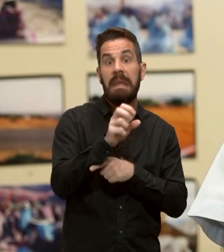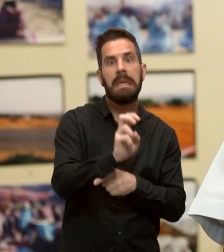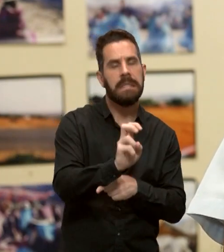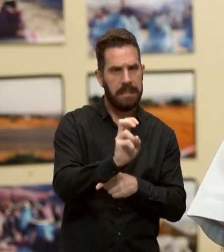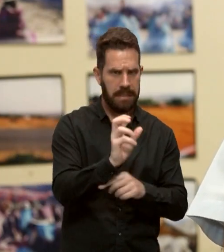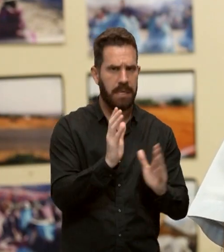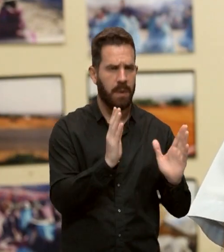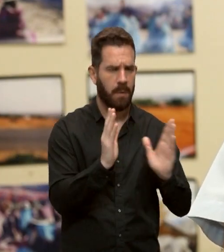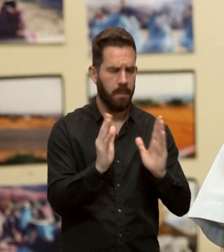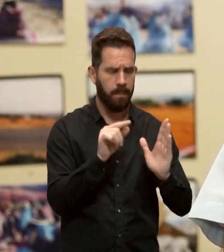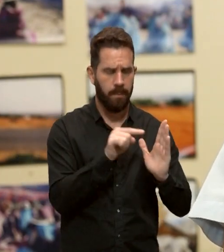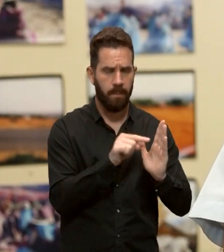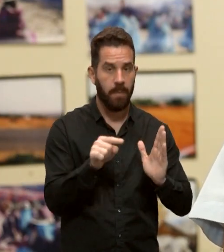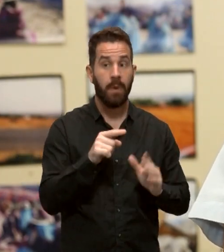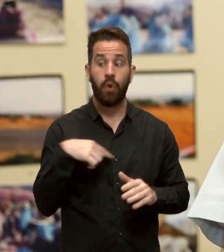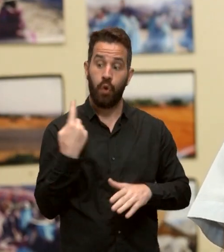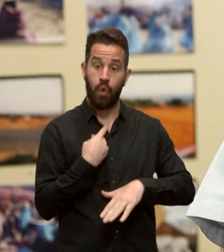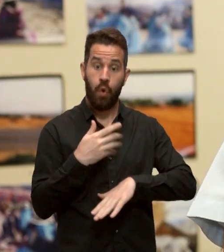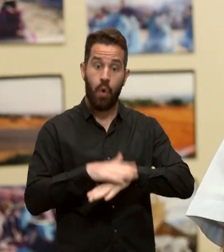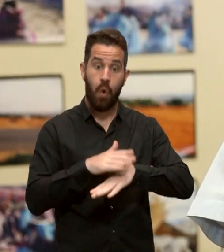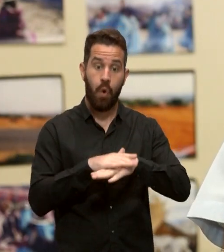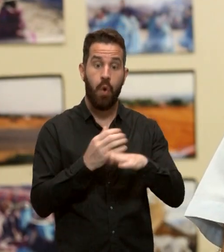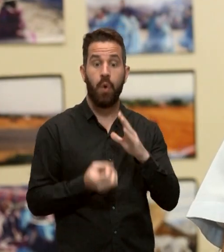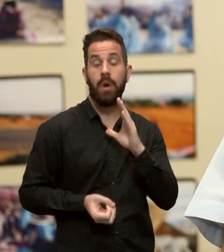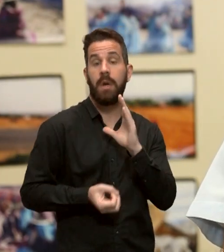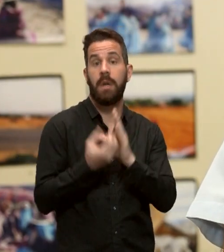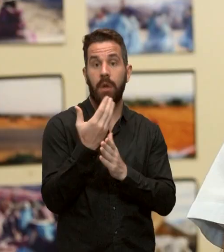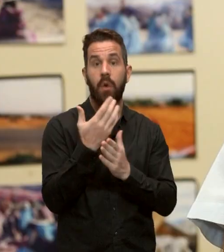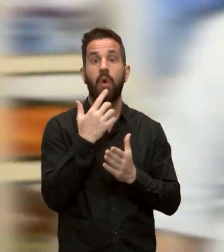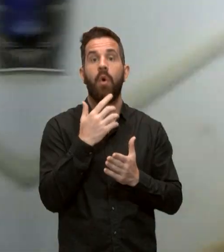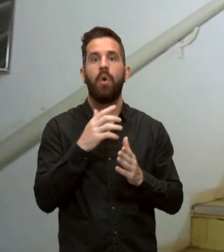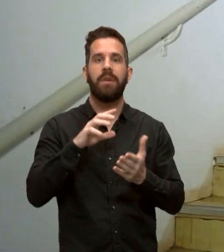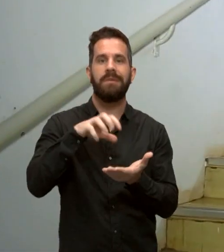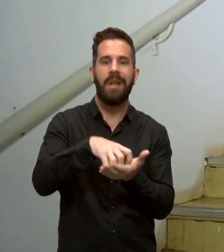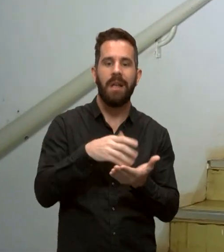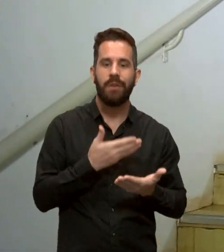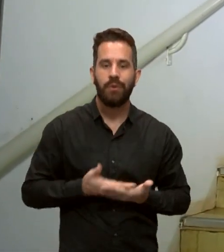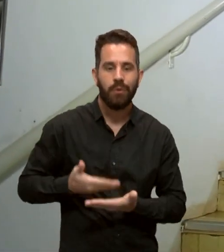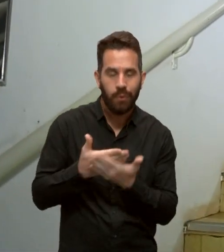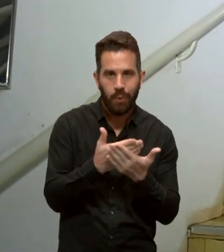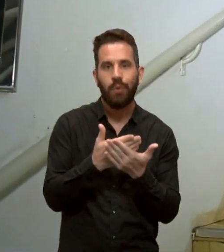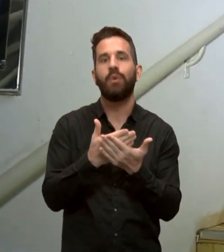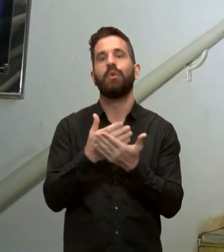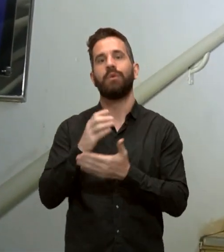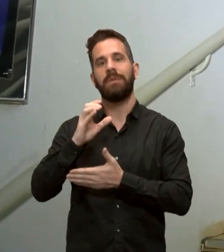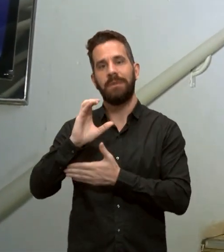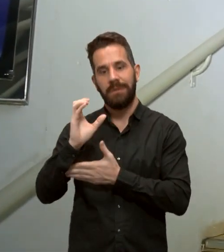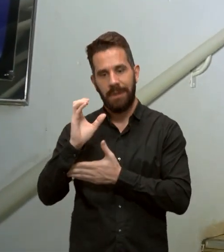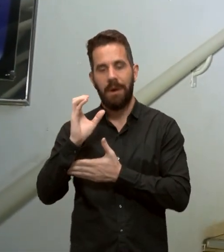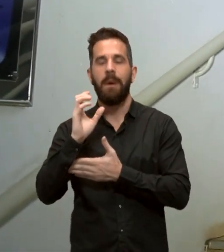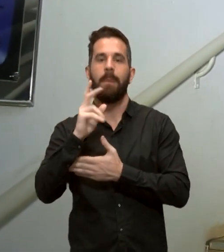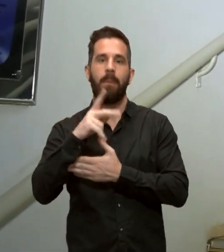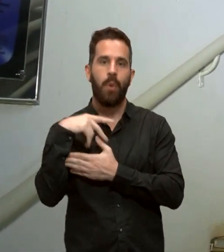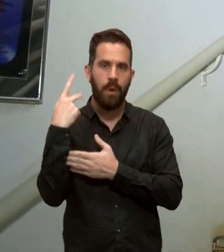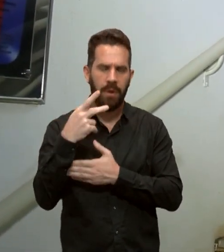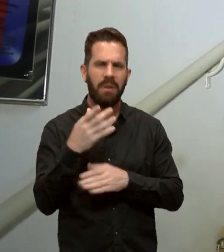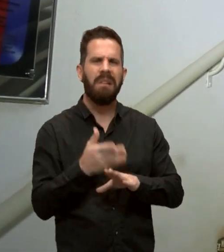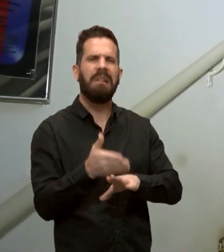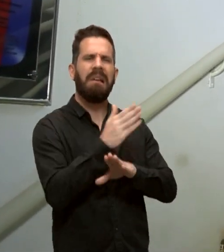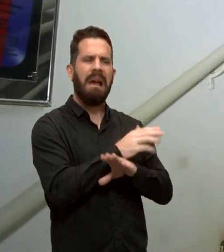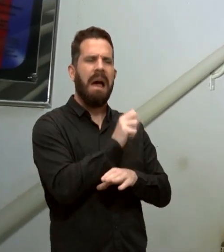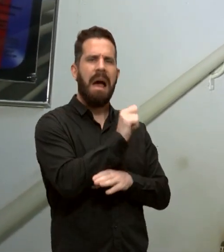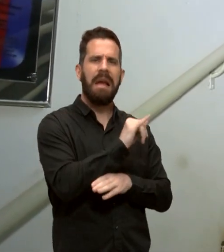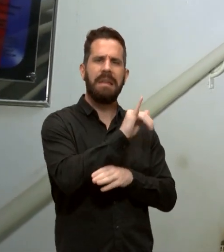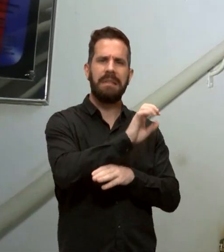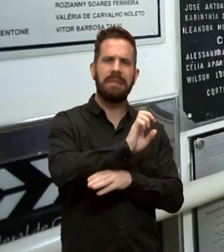1965, a gente criou o Centro de Estudos Sociais e Políticos. Em 68, depois do AI-5, do 477, que era